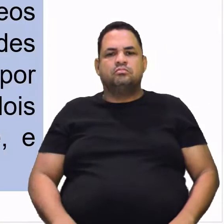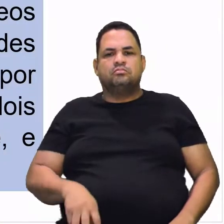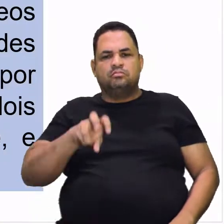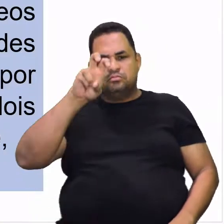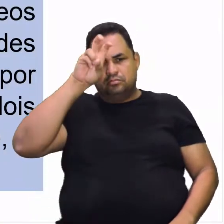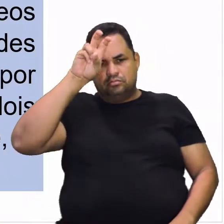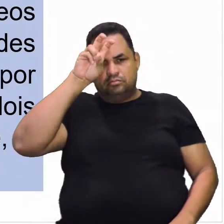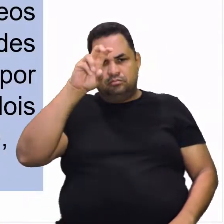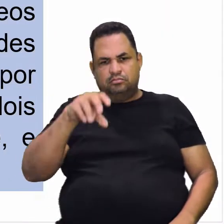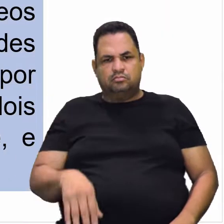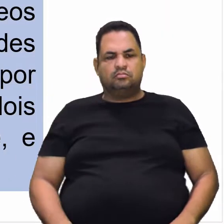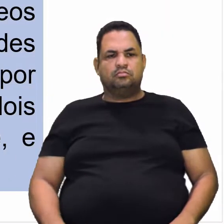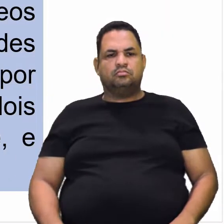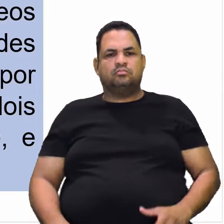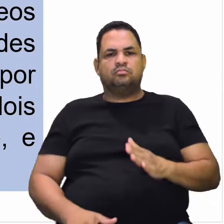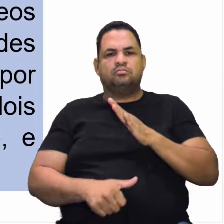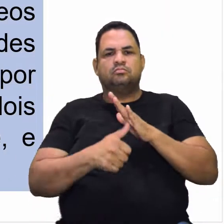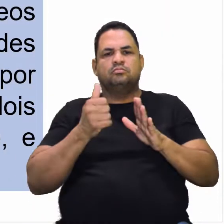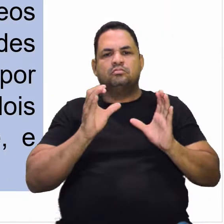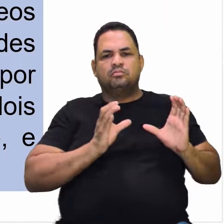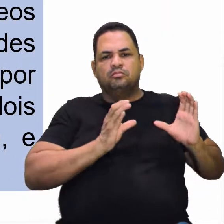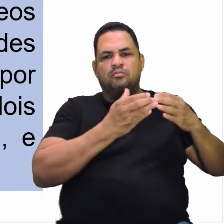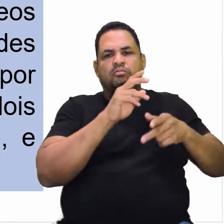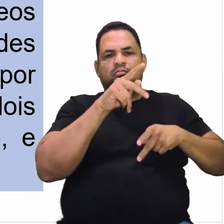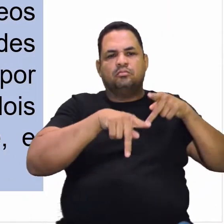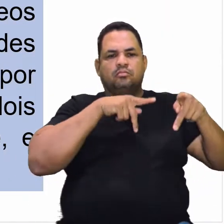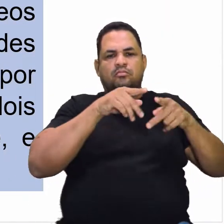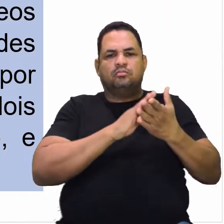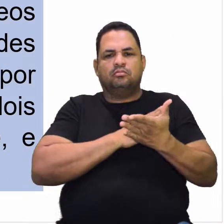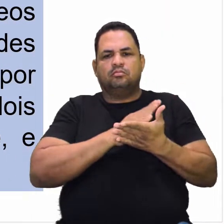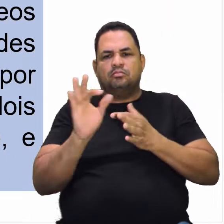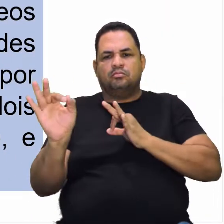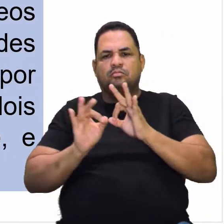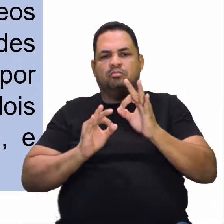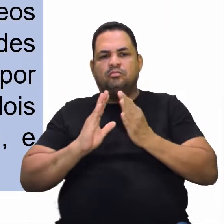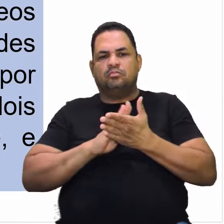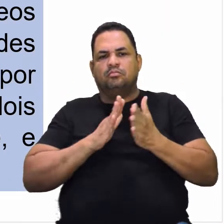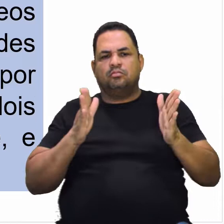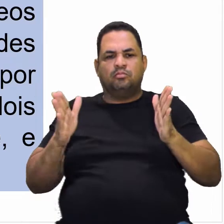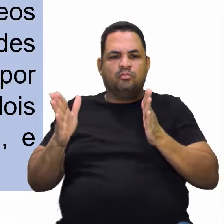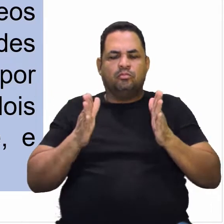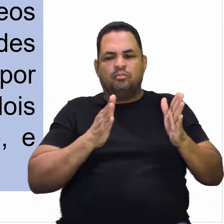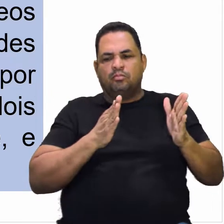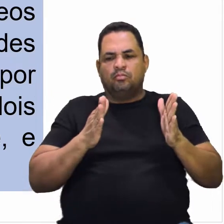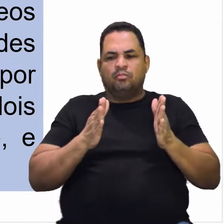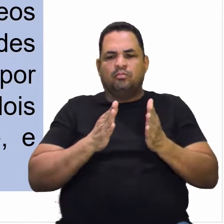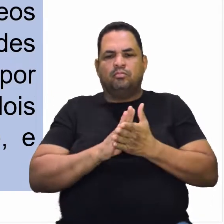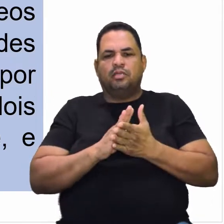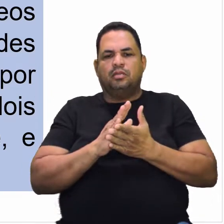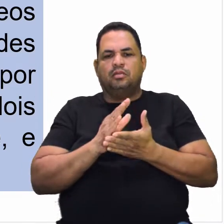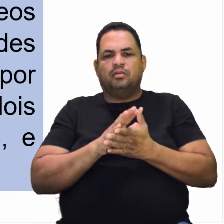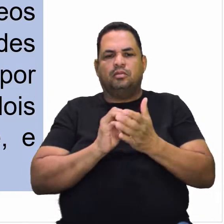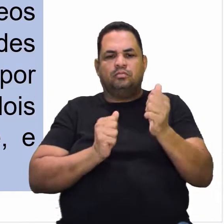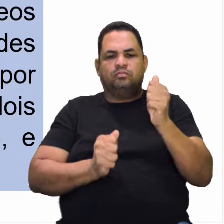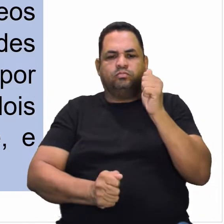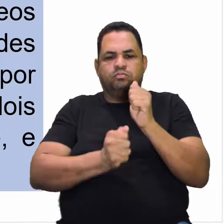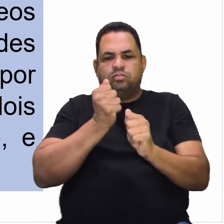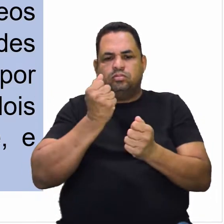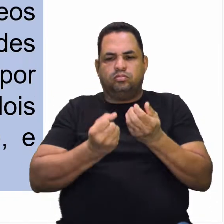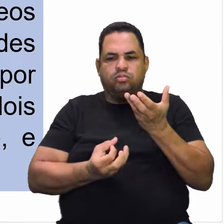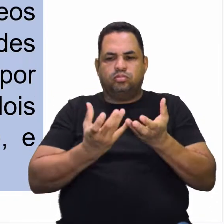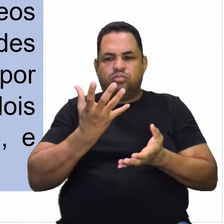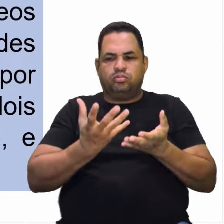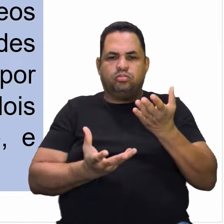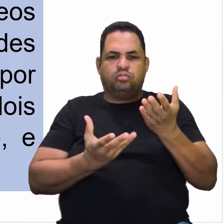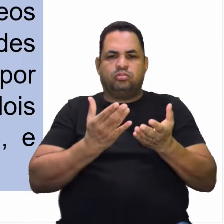egípcia. Os primeiros núcleos populacionais começaram a se formar durante o período neolítico, onde